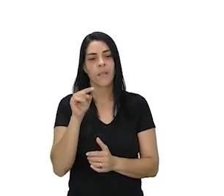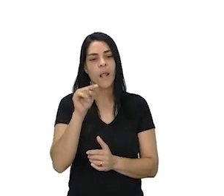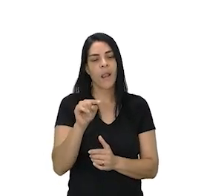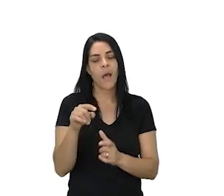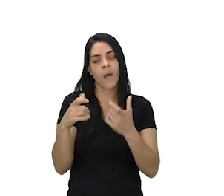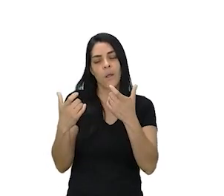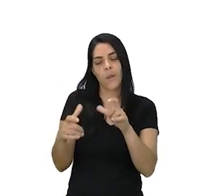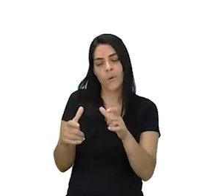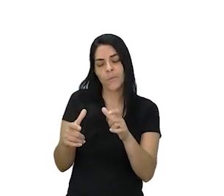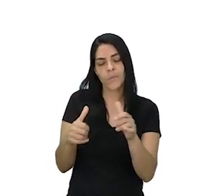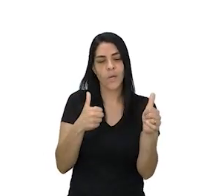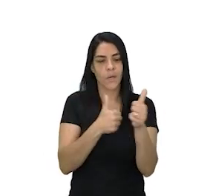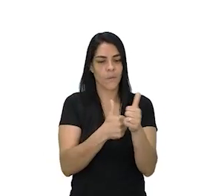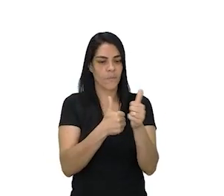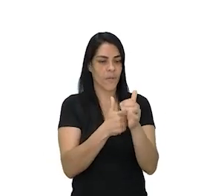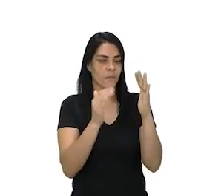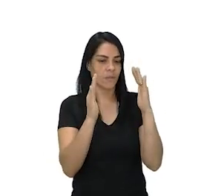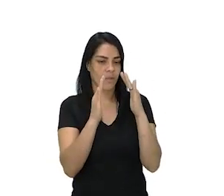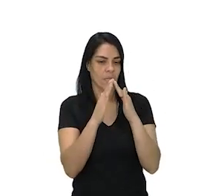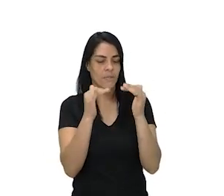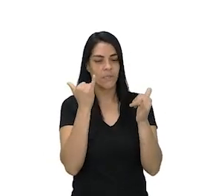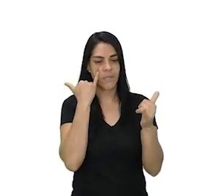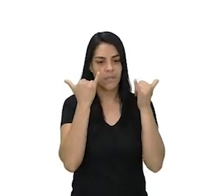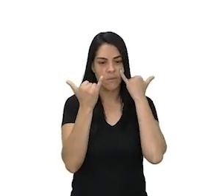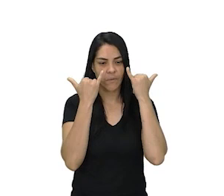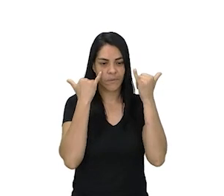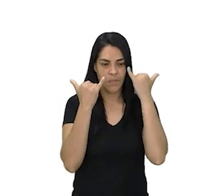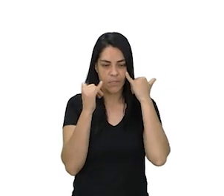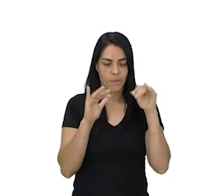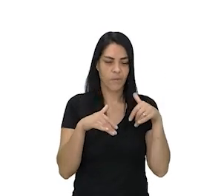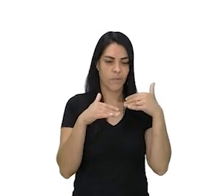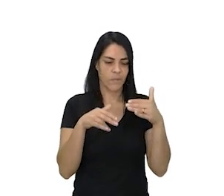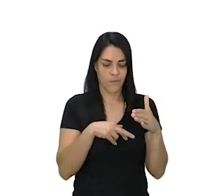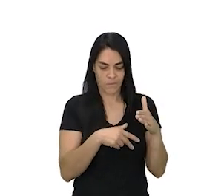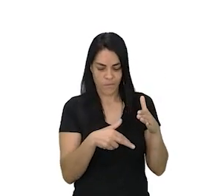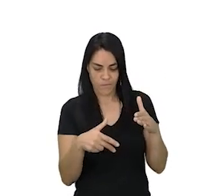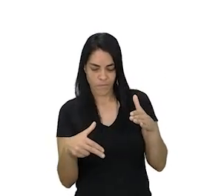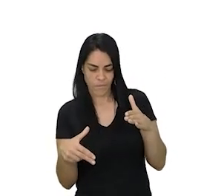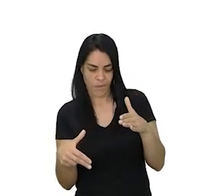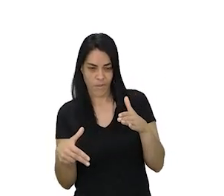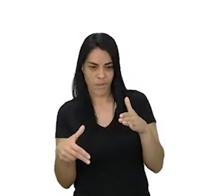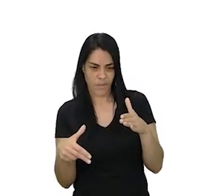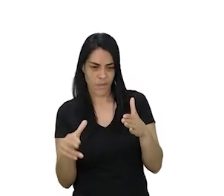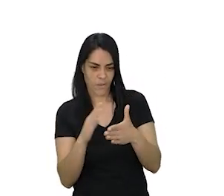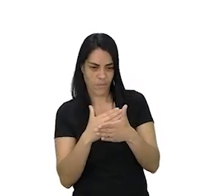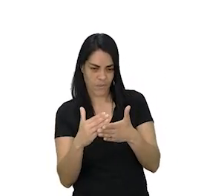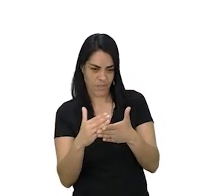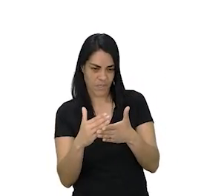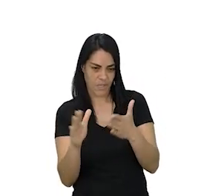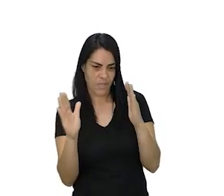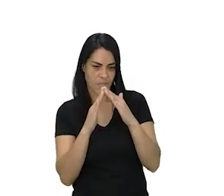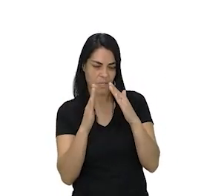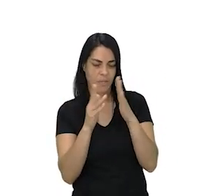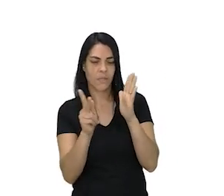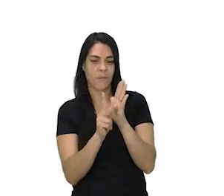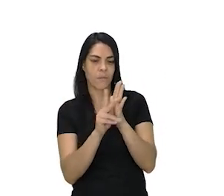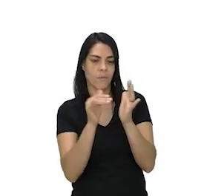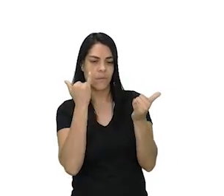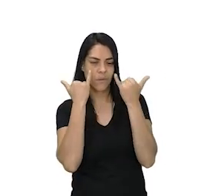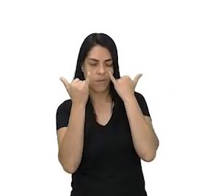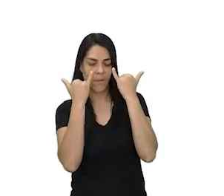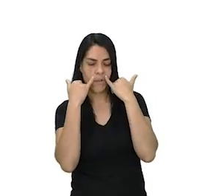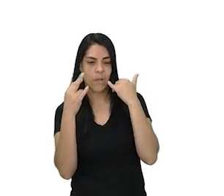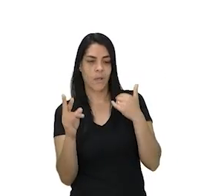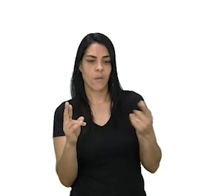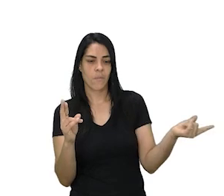de informação. Então, ele vai partir da casa de informação. Então, é outra referência que eu estou trazendo